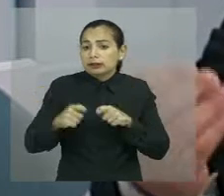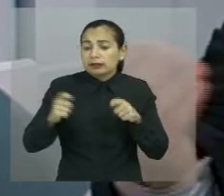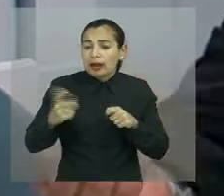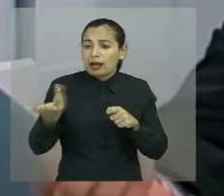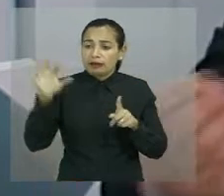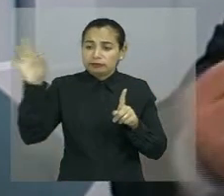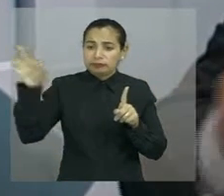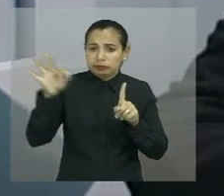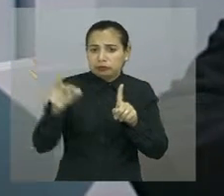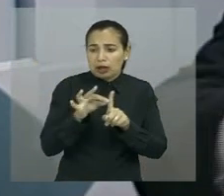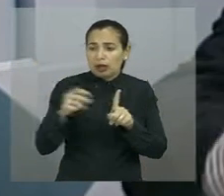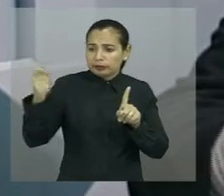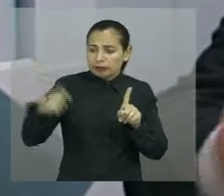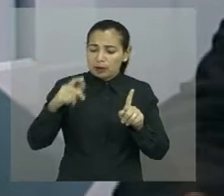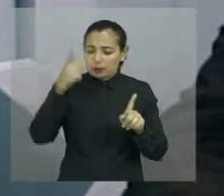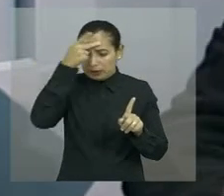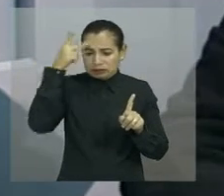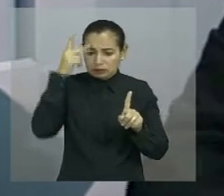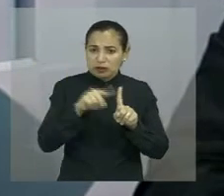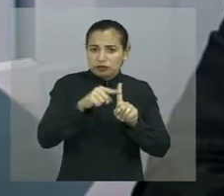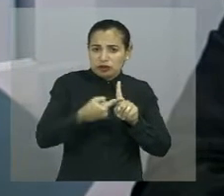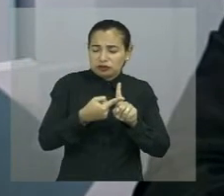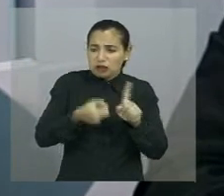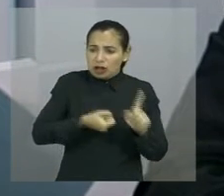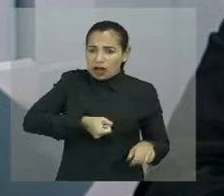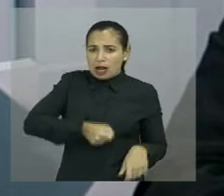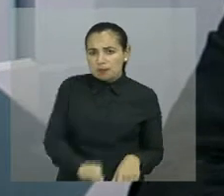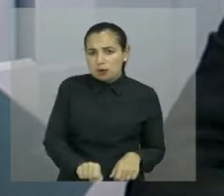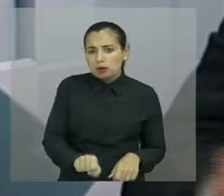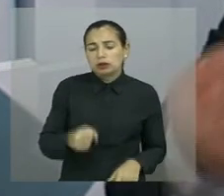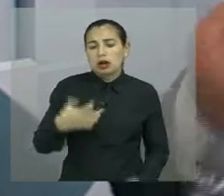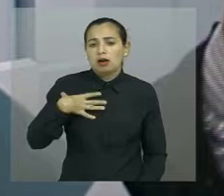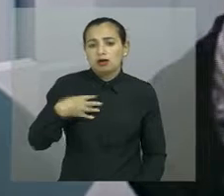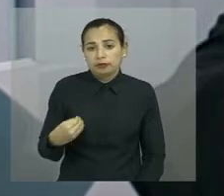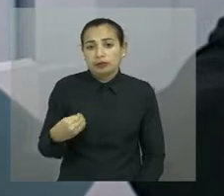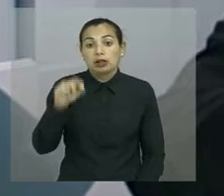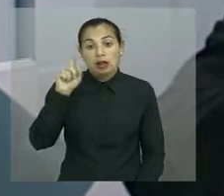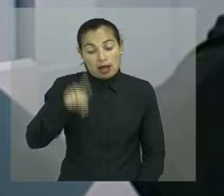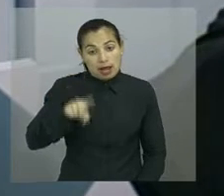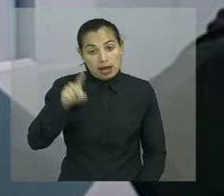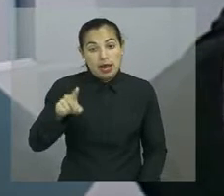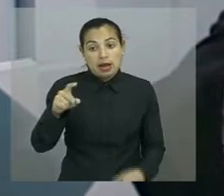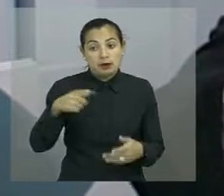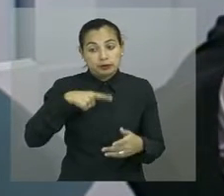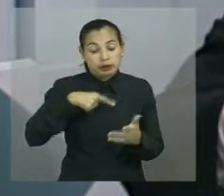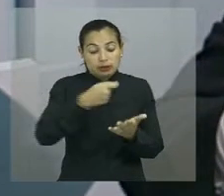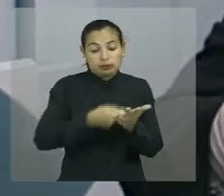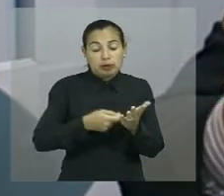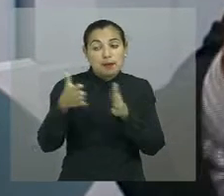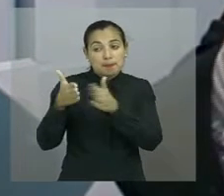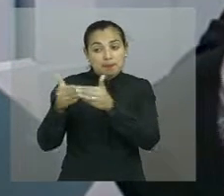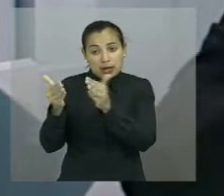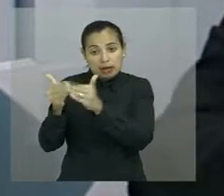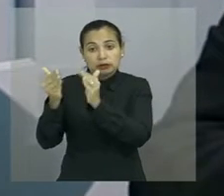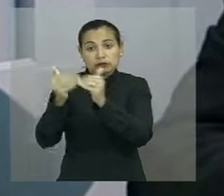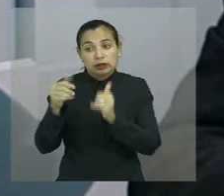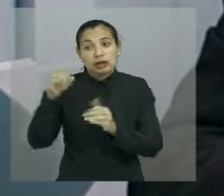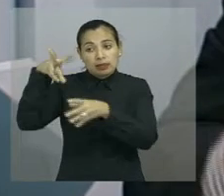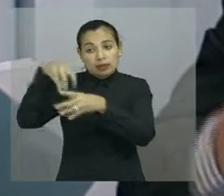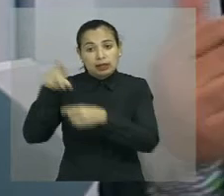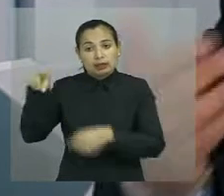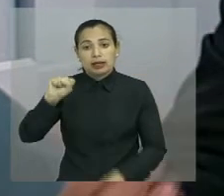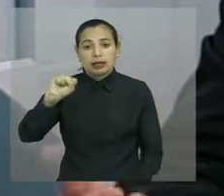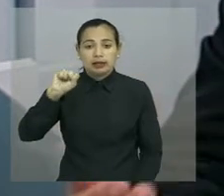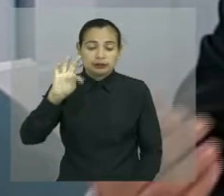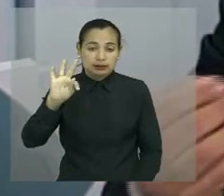alguém, uma gestante, a abortar o seu filho. Isso é o que se tramita, o que se está pedindo no STF. Que ainda vai